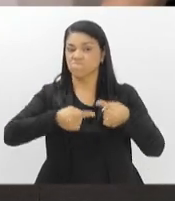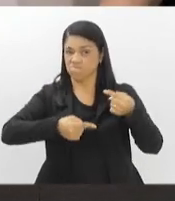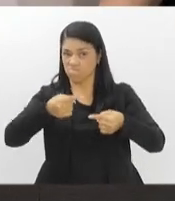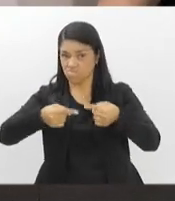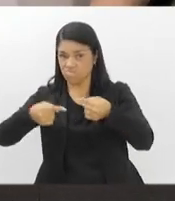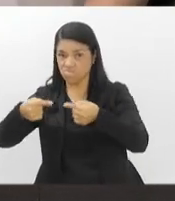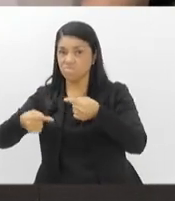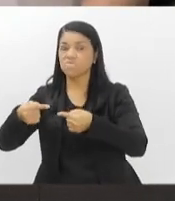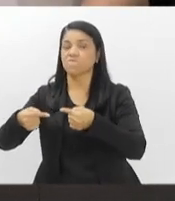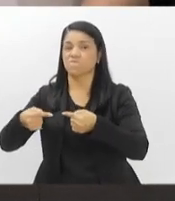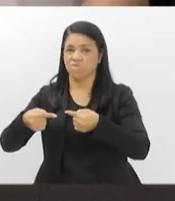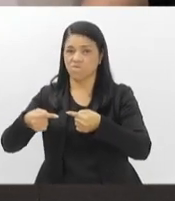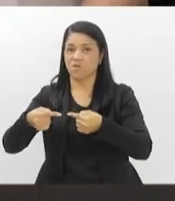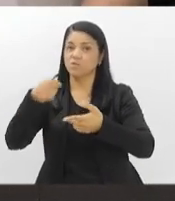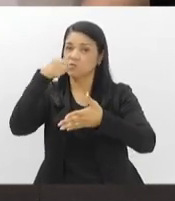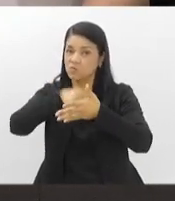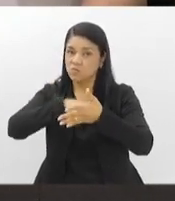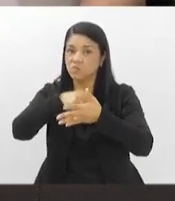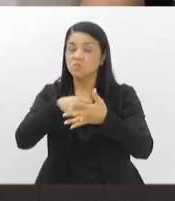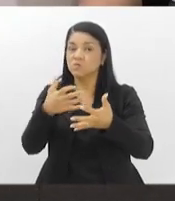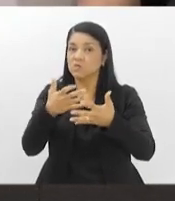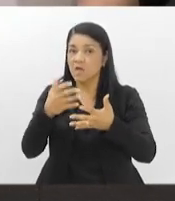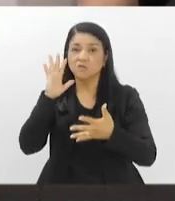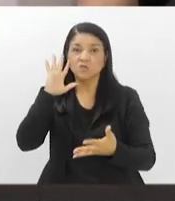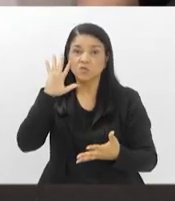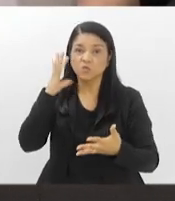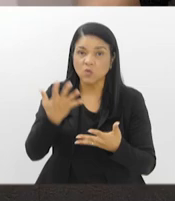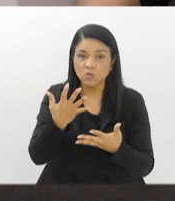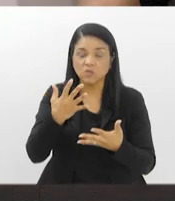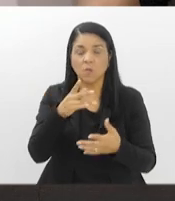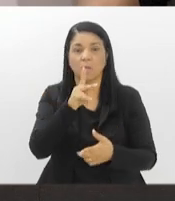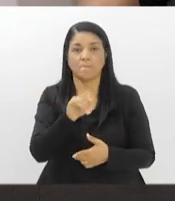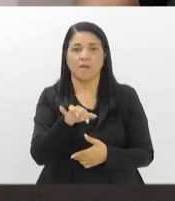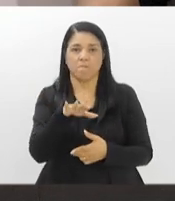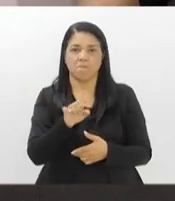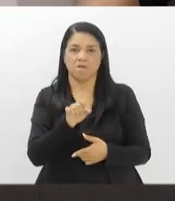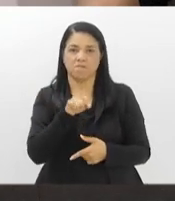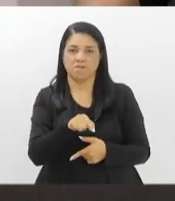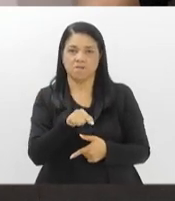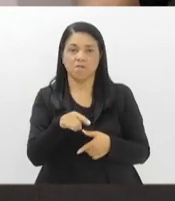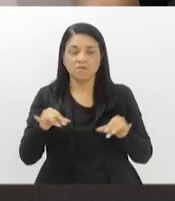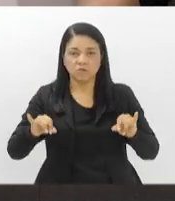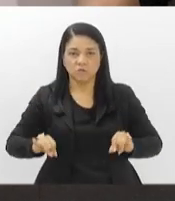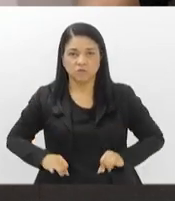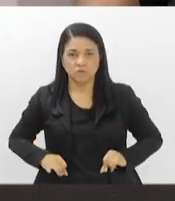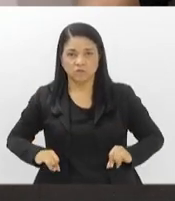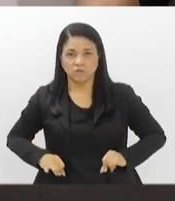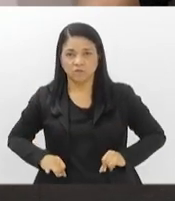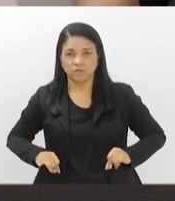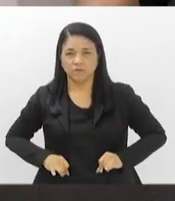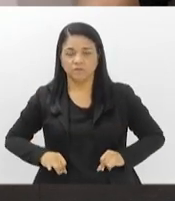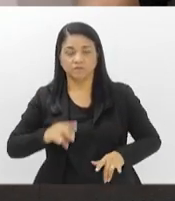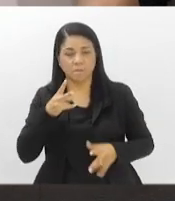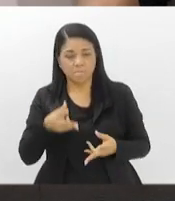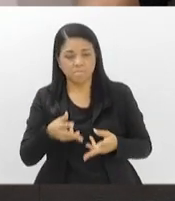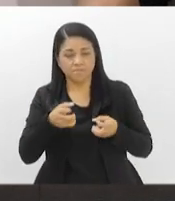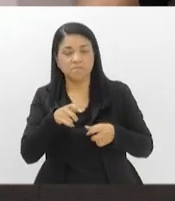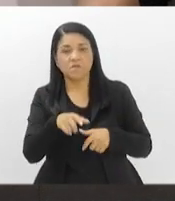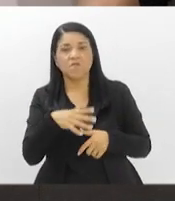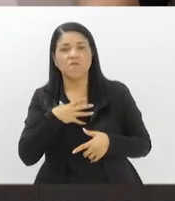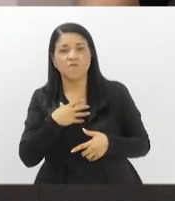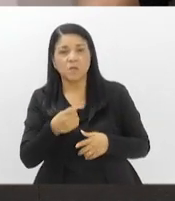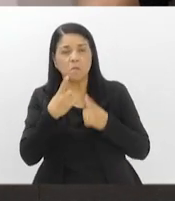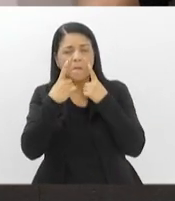custar nós queremos solução para estes pais e mães que estão sofrendo vendo seus filhos